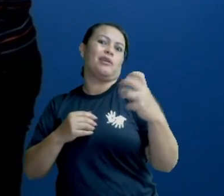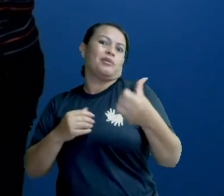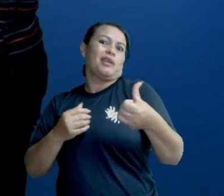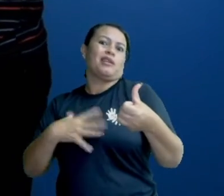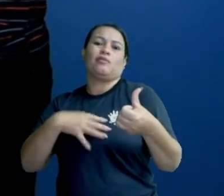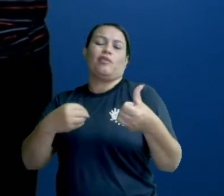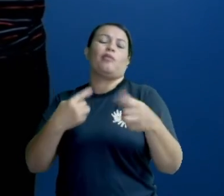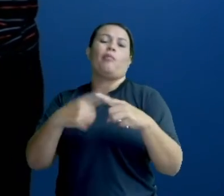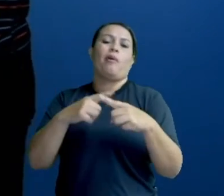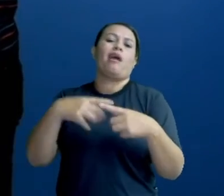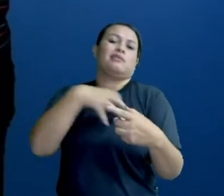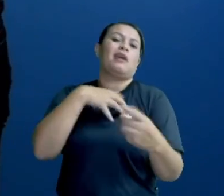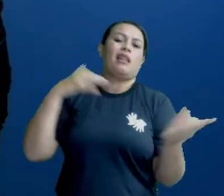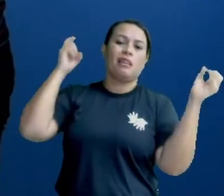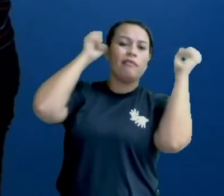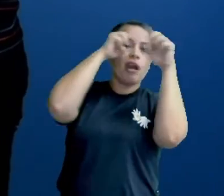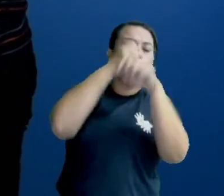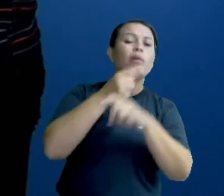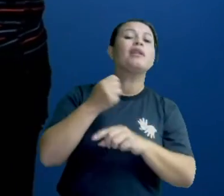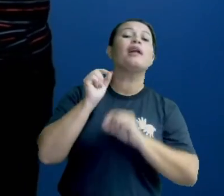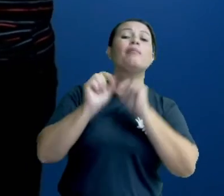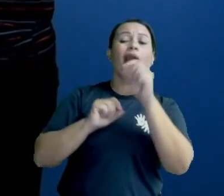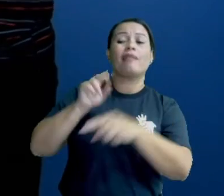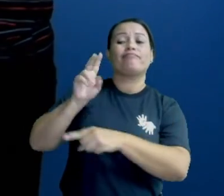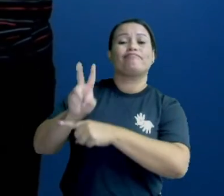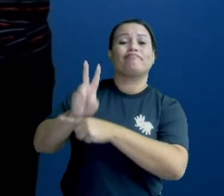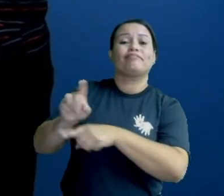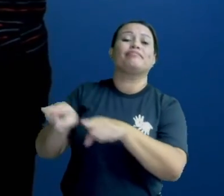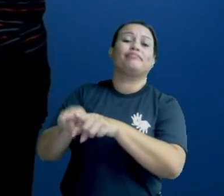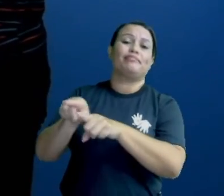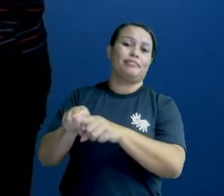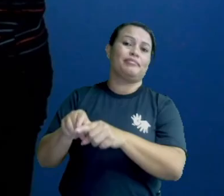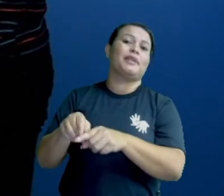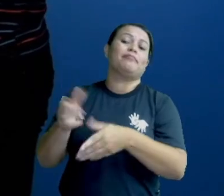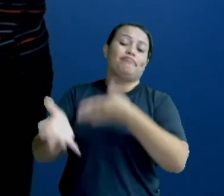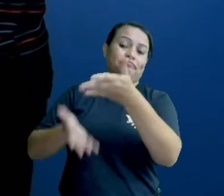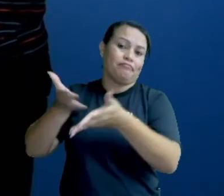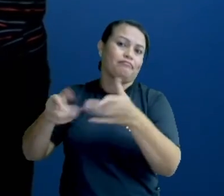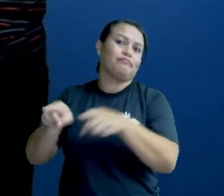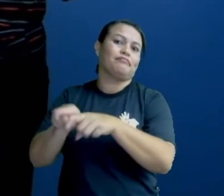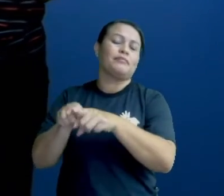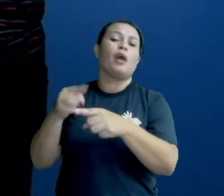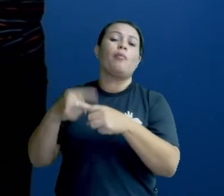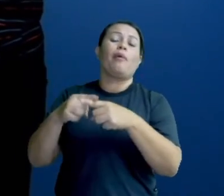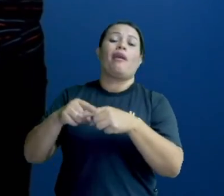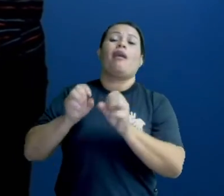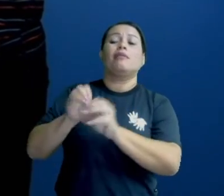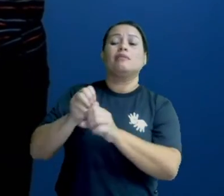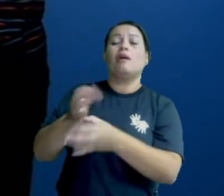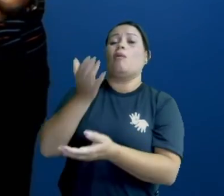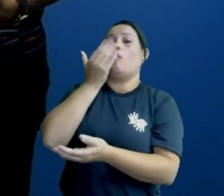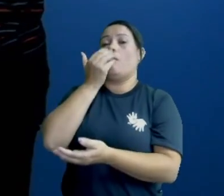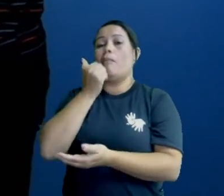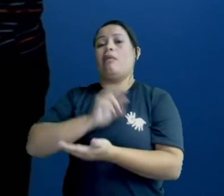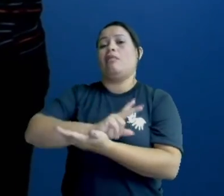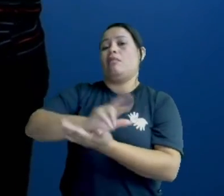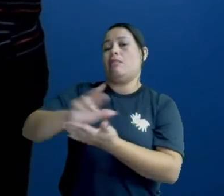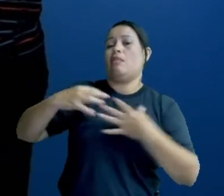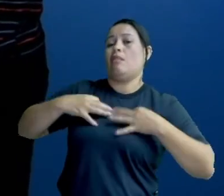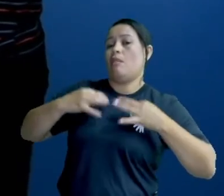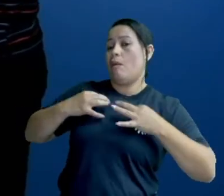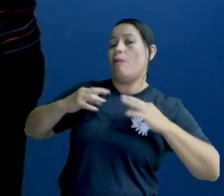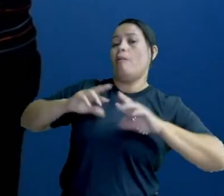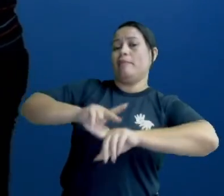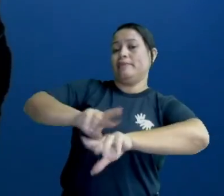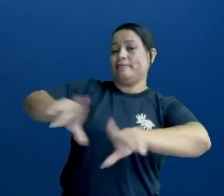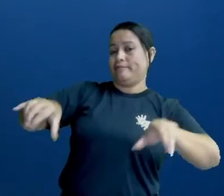realmente há uma dificuldade muito grande, né, para se criar uma criança por conta das demandas que existem por educação, alimentação, vestuário,